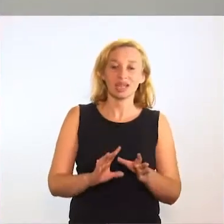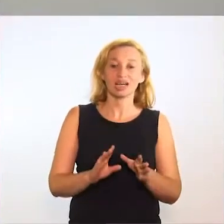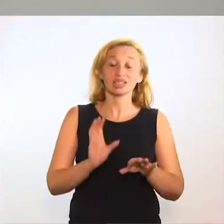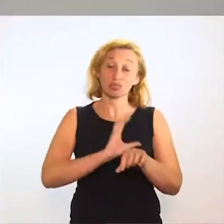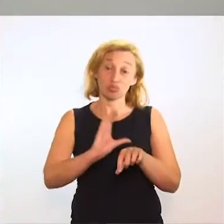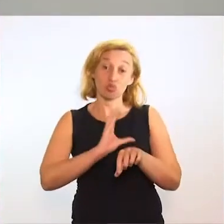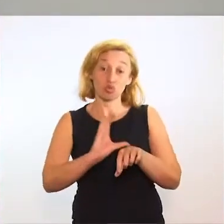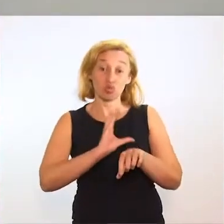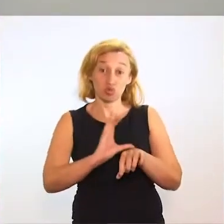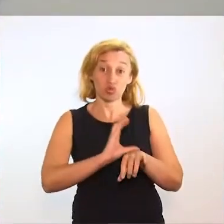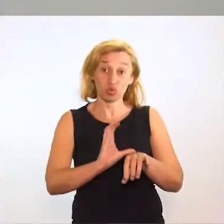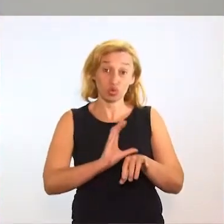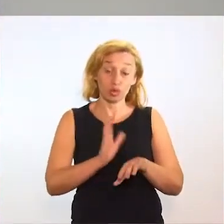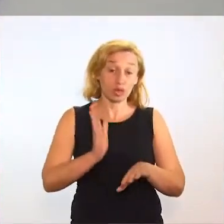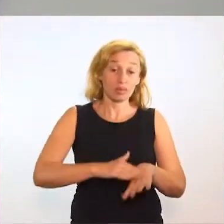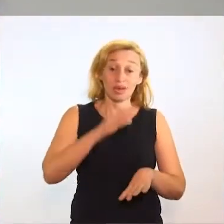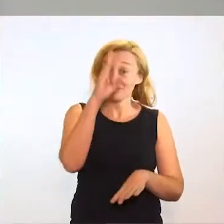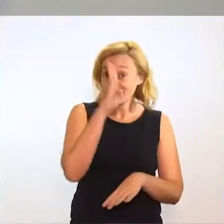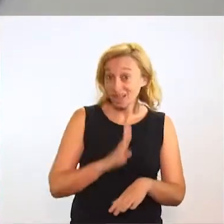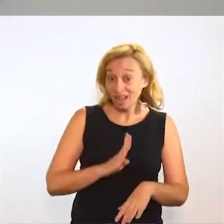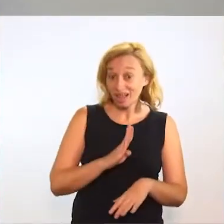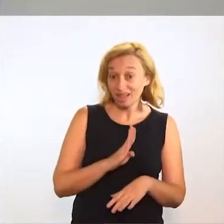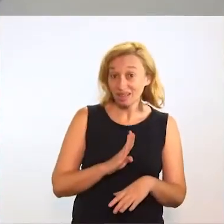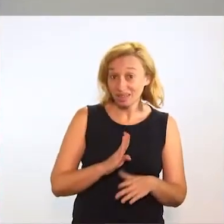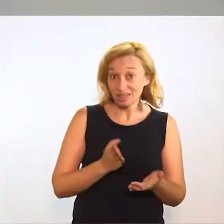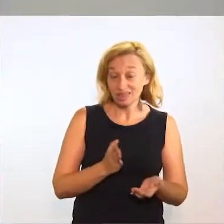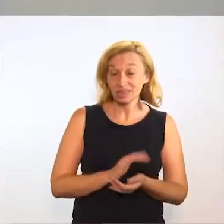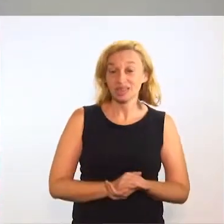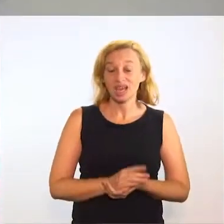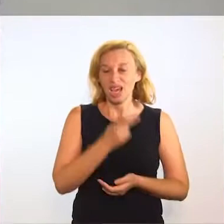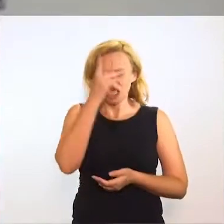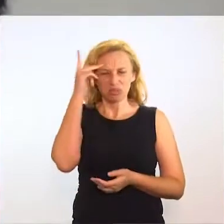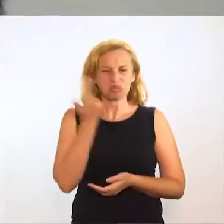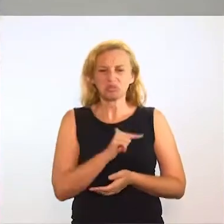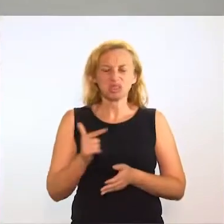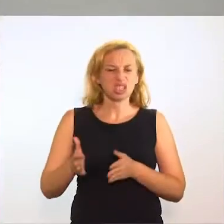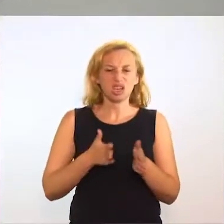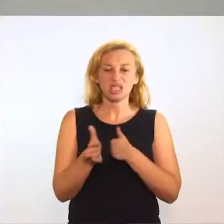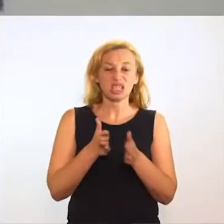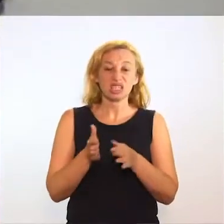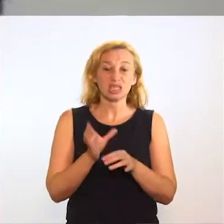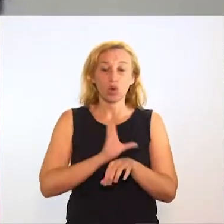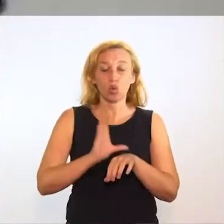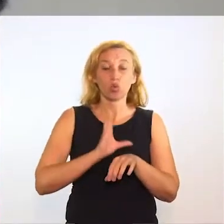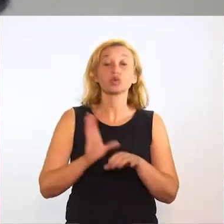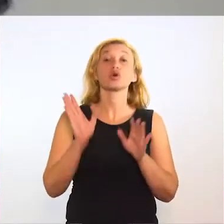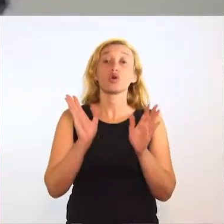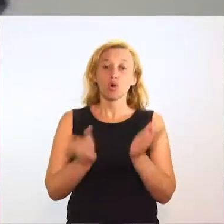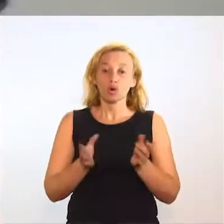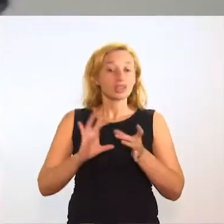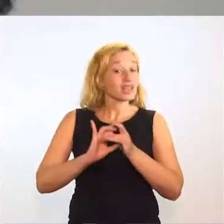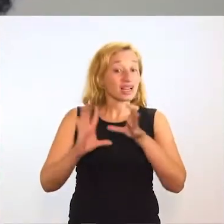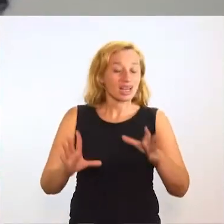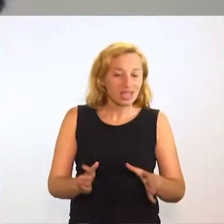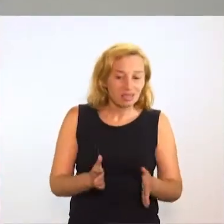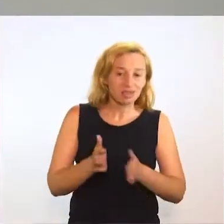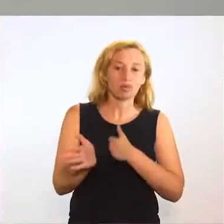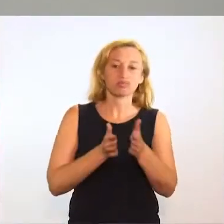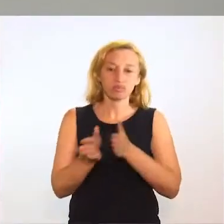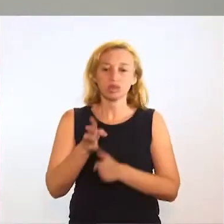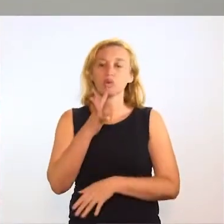pessoas liberaram cursos e tudo mais gratuito, e as pessoas antes não tinham acesso a esses cursos, então possibilitou o